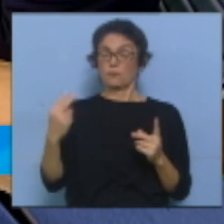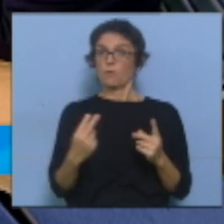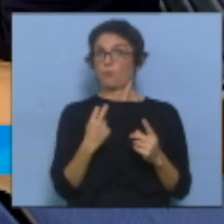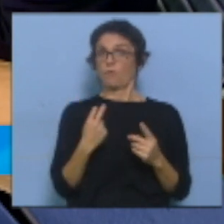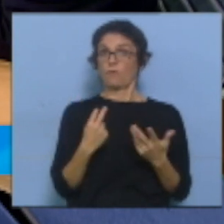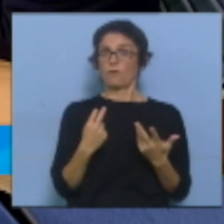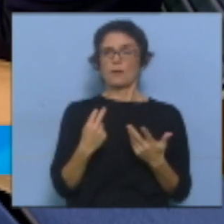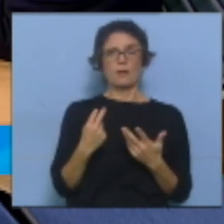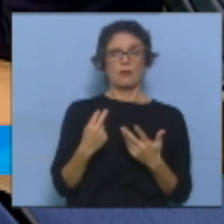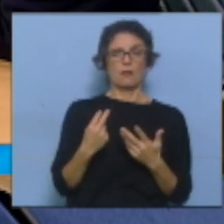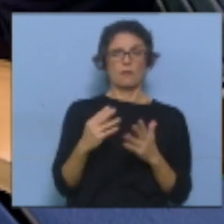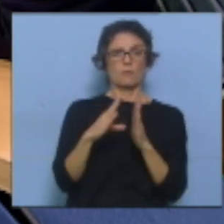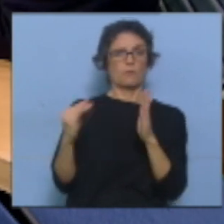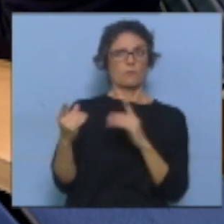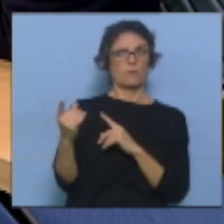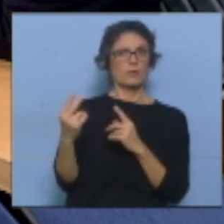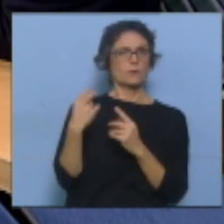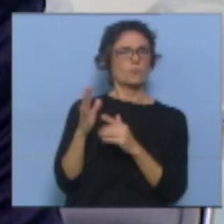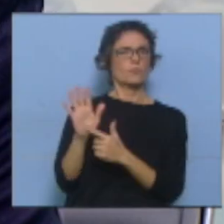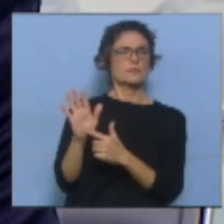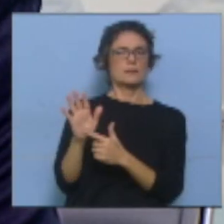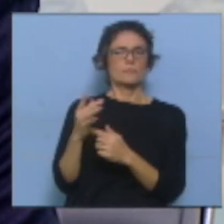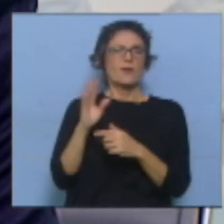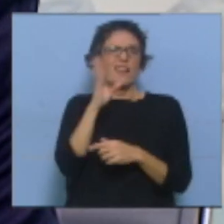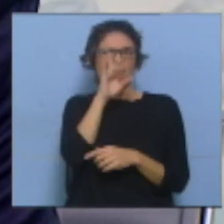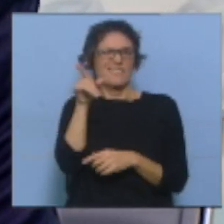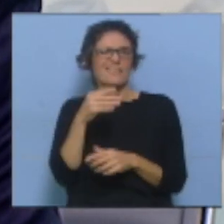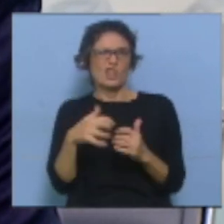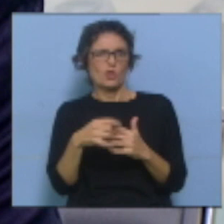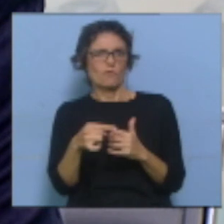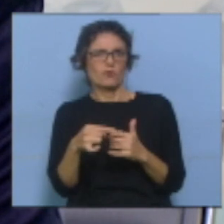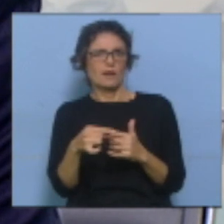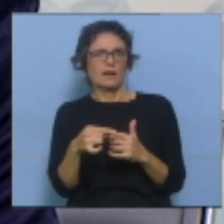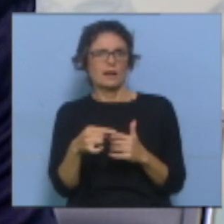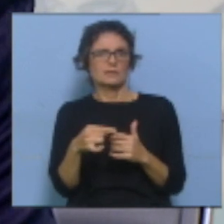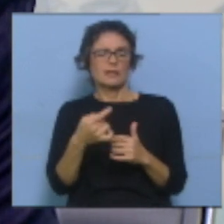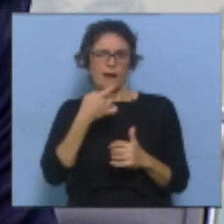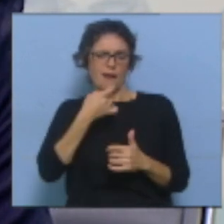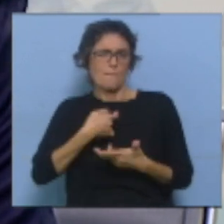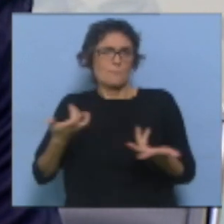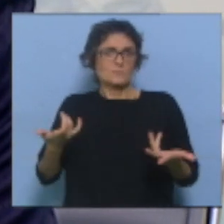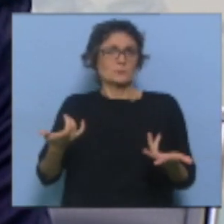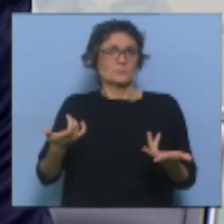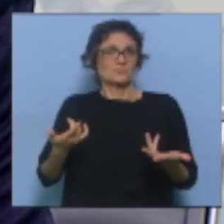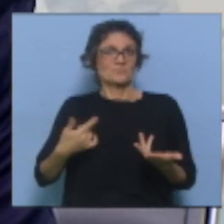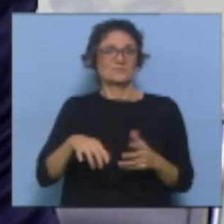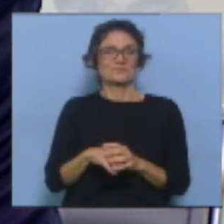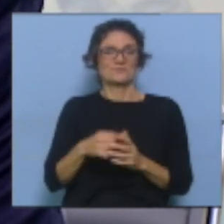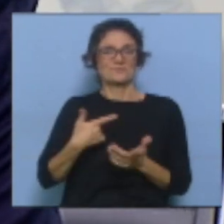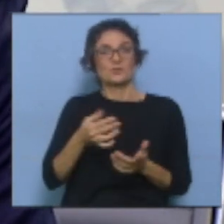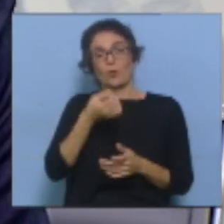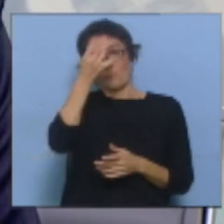dúvidas sobre trabalhos que estão a fazer, em que vão abordar questões da Igreja, consultam-nos. Somos